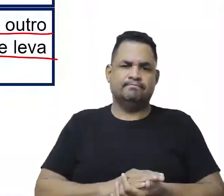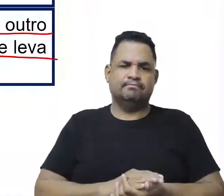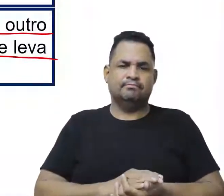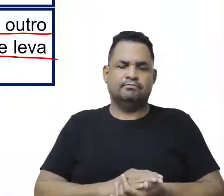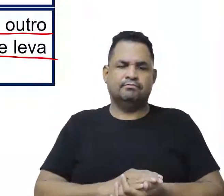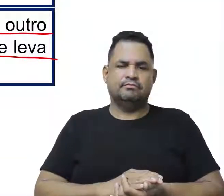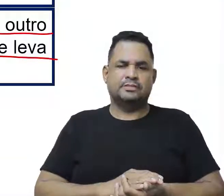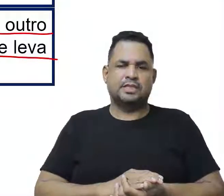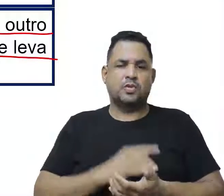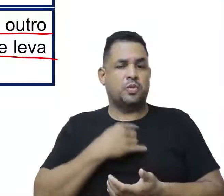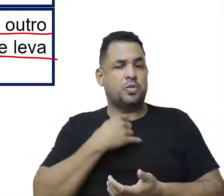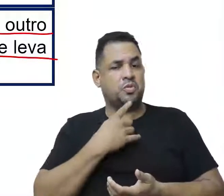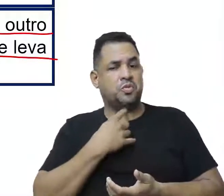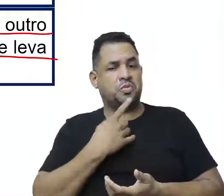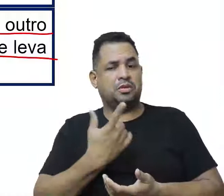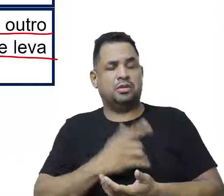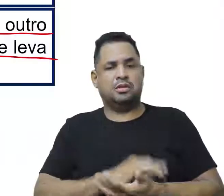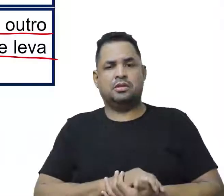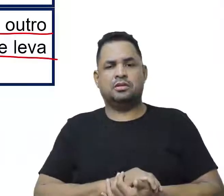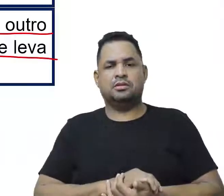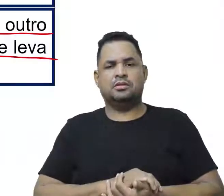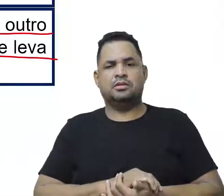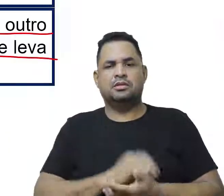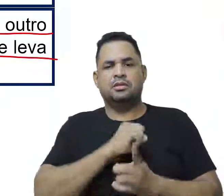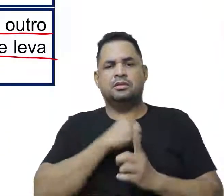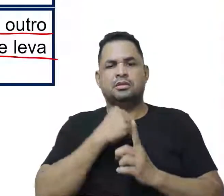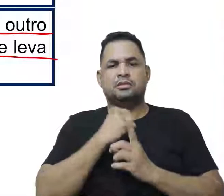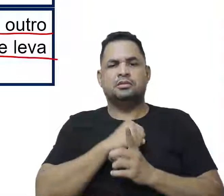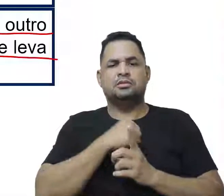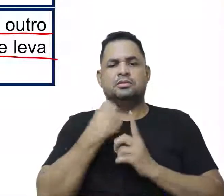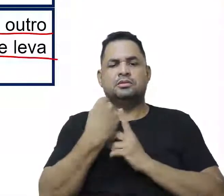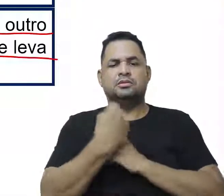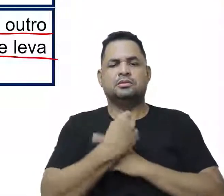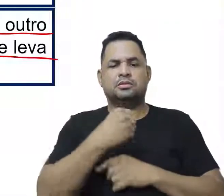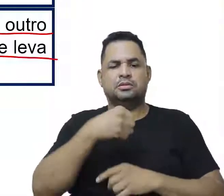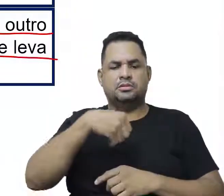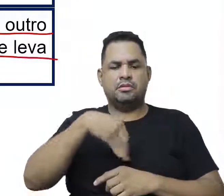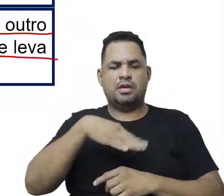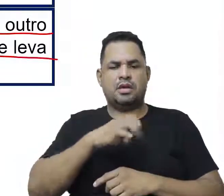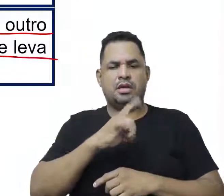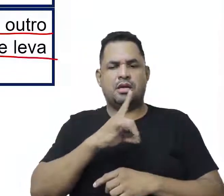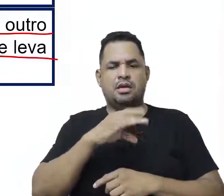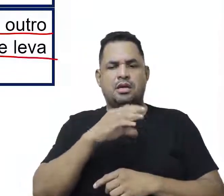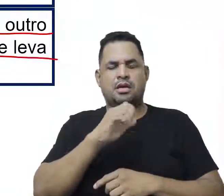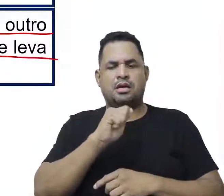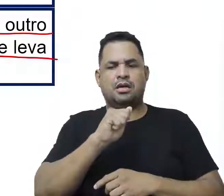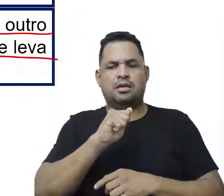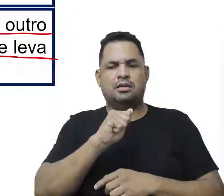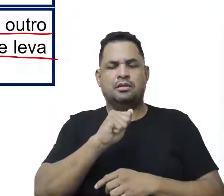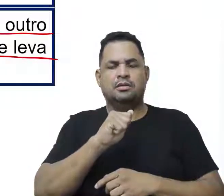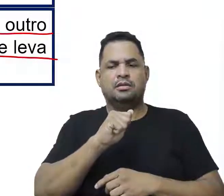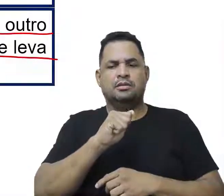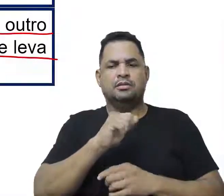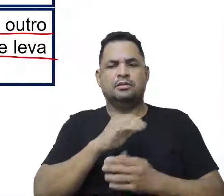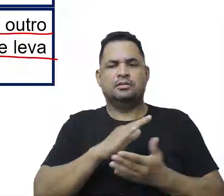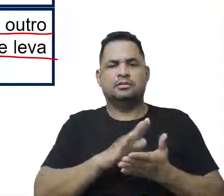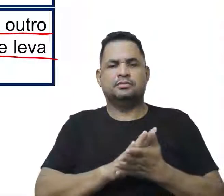com a pulguinha atrás da orelha a sociedade mecânica né é aquelas sociedades é